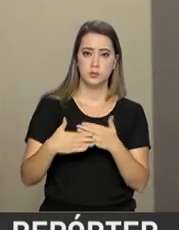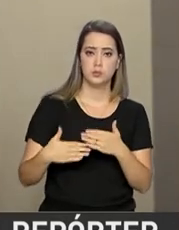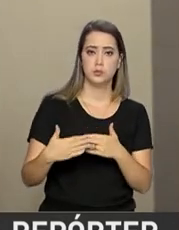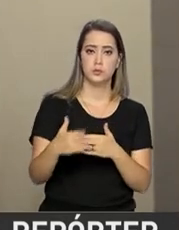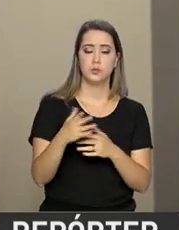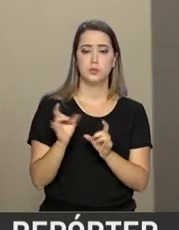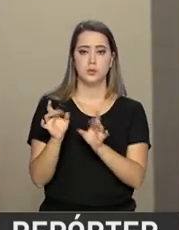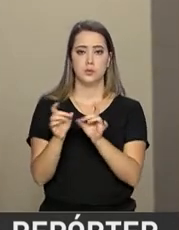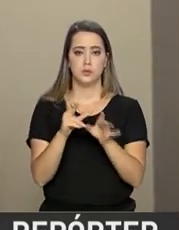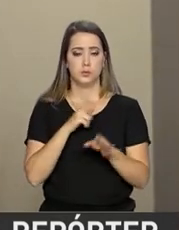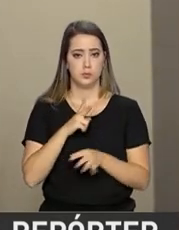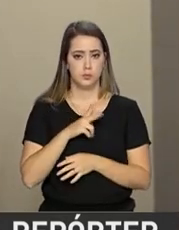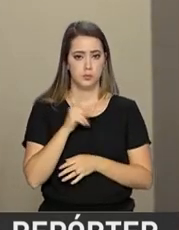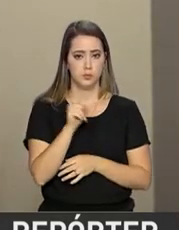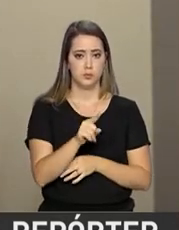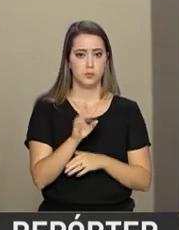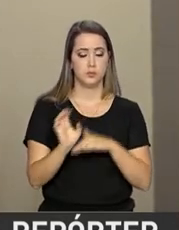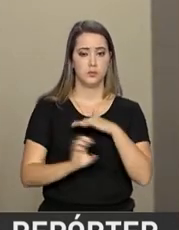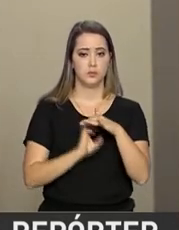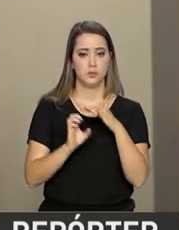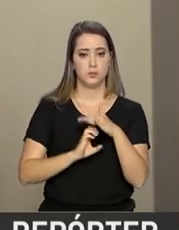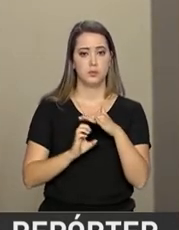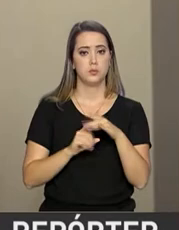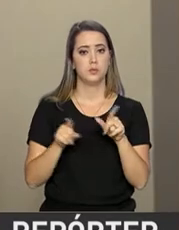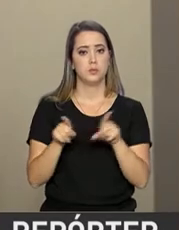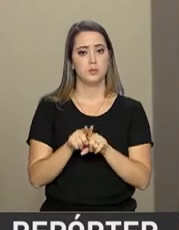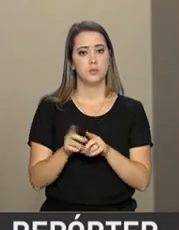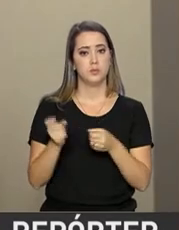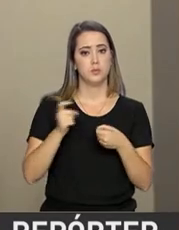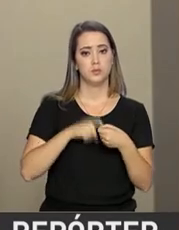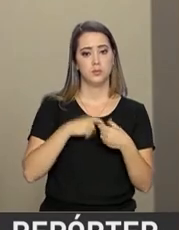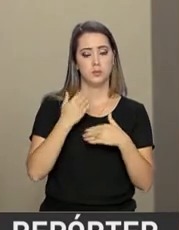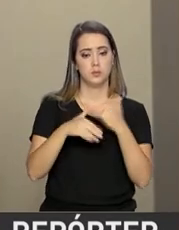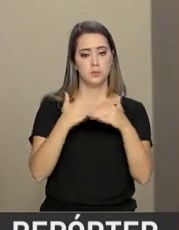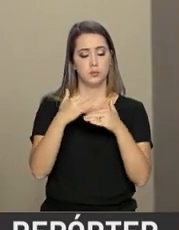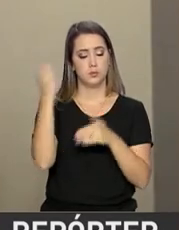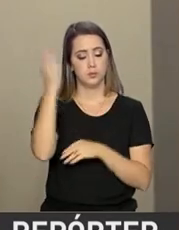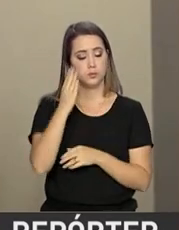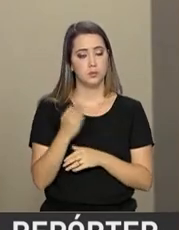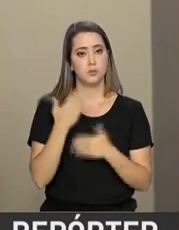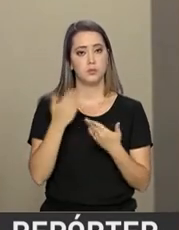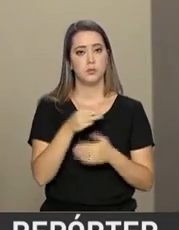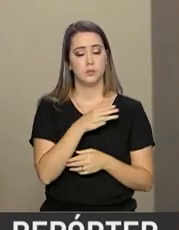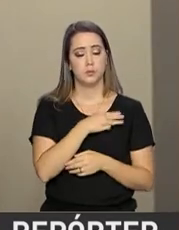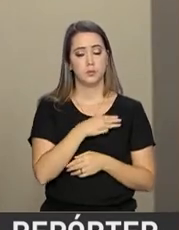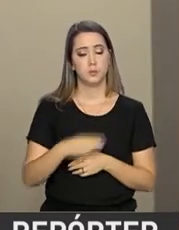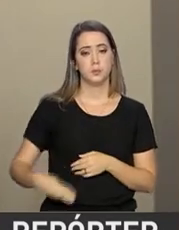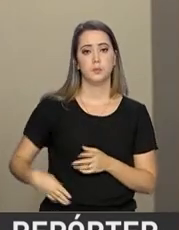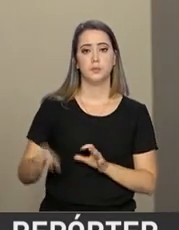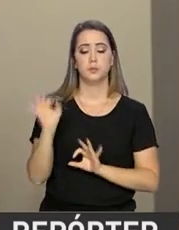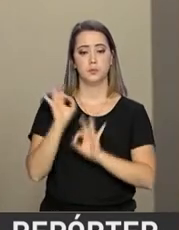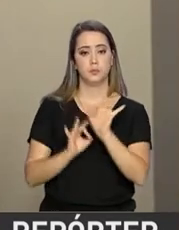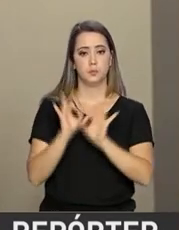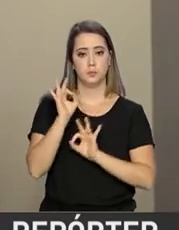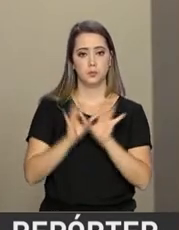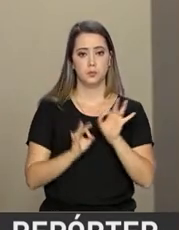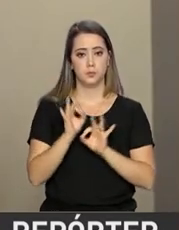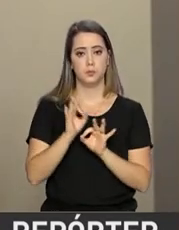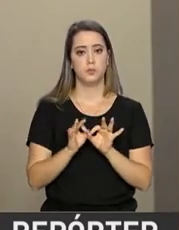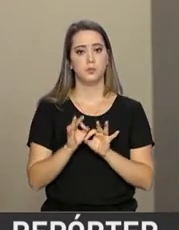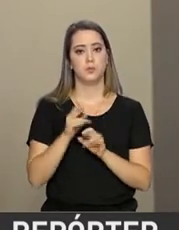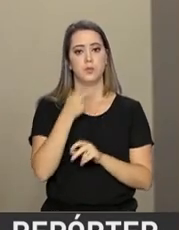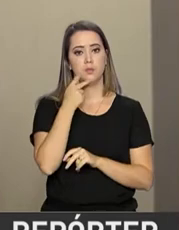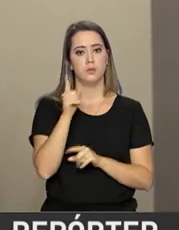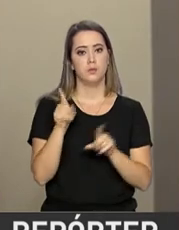privatização da eletrobrás na retomada dos investimentos no brasil o ministro do planejamento desenvolvimento e gestão de